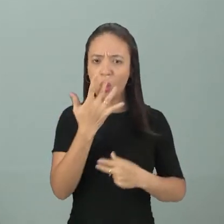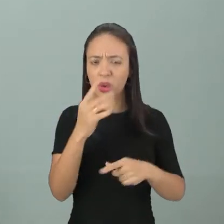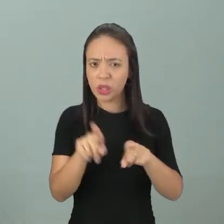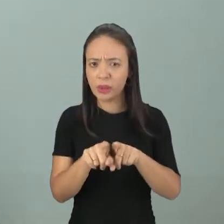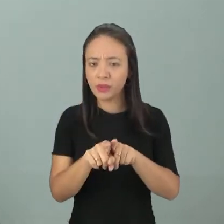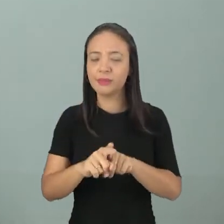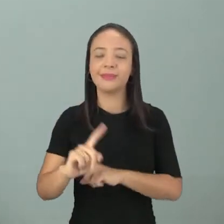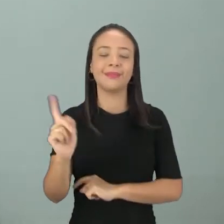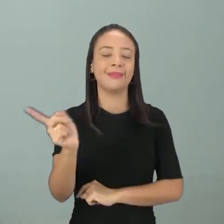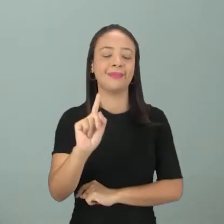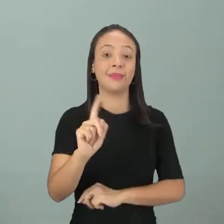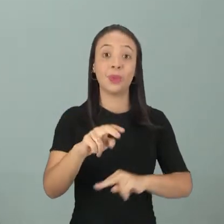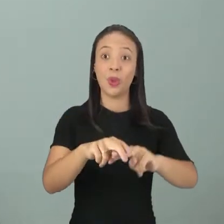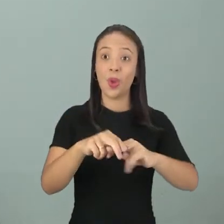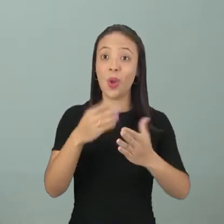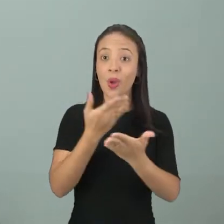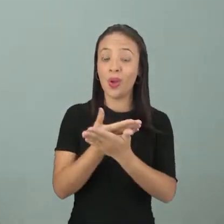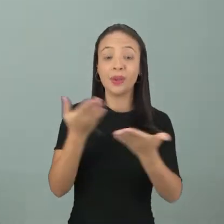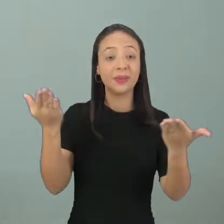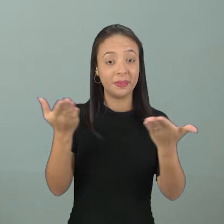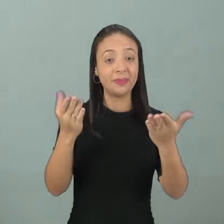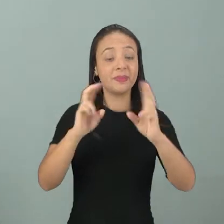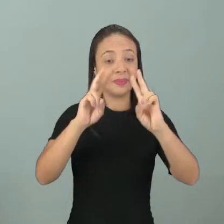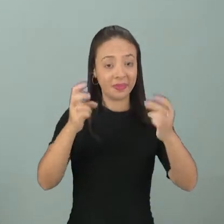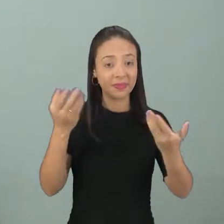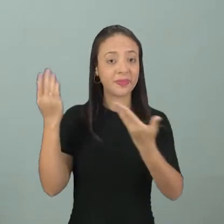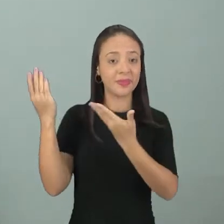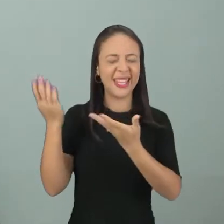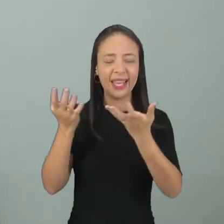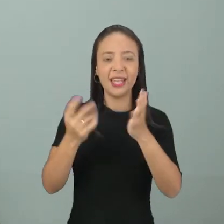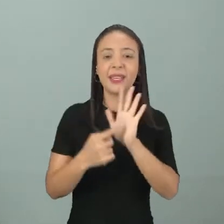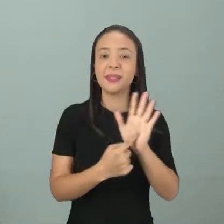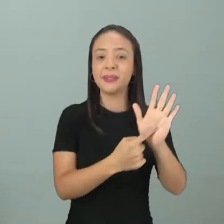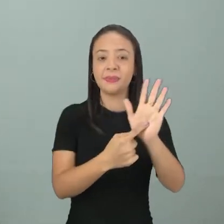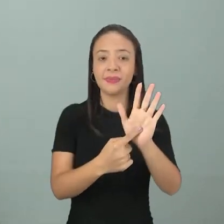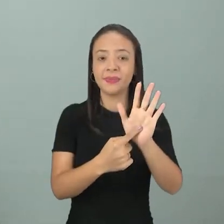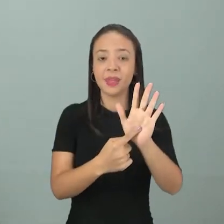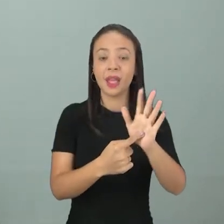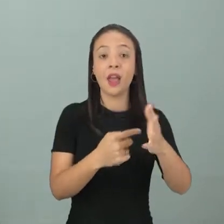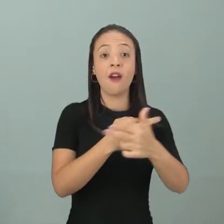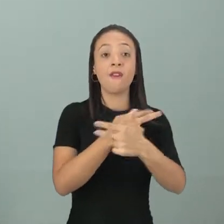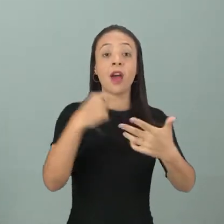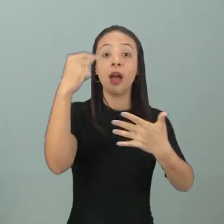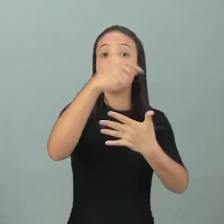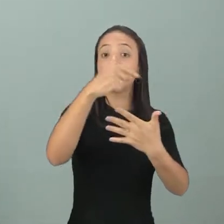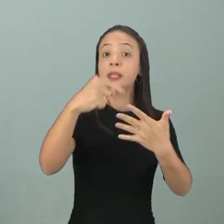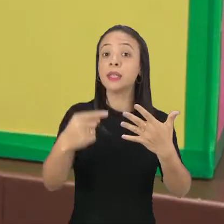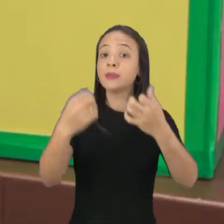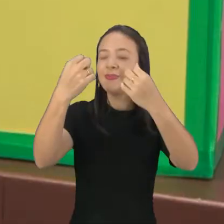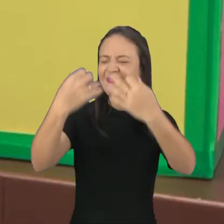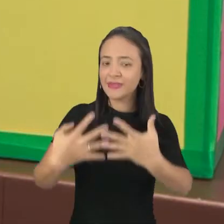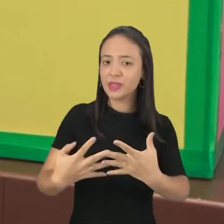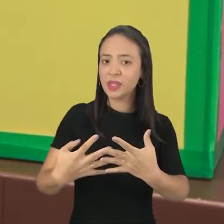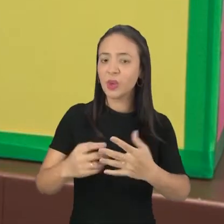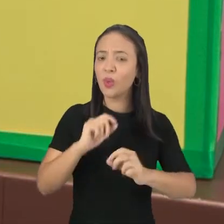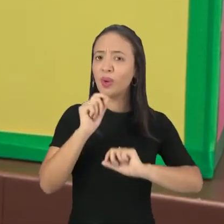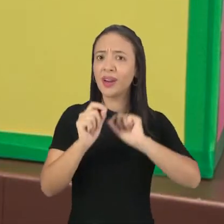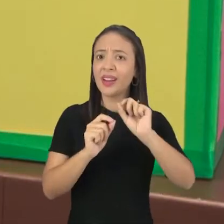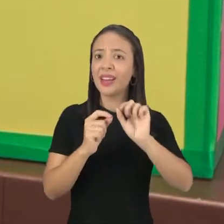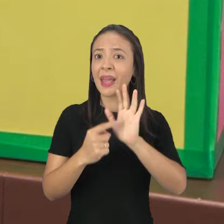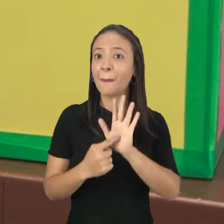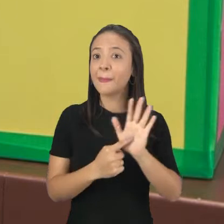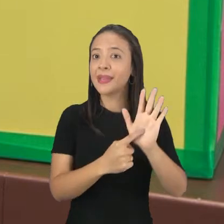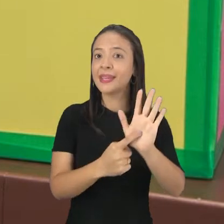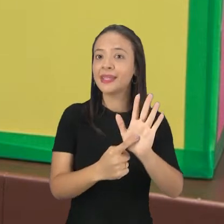Certamente que não. E a nossa aula de hoje vai ser sobre isso. Eu quero mostrar para vocês alguns elementos e dizer o que eles nos trazem